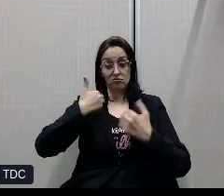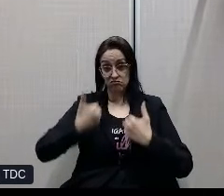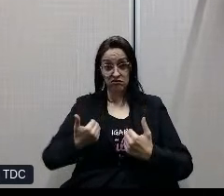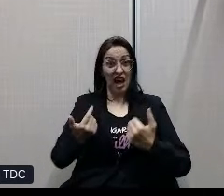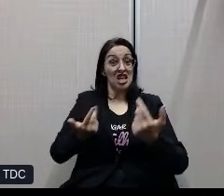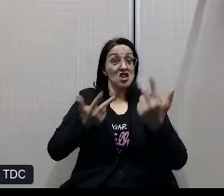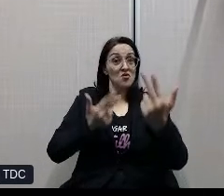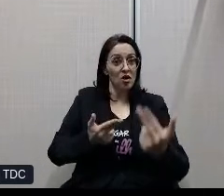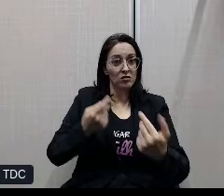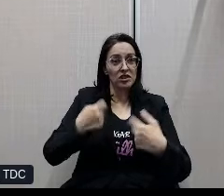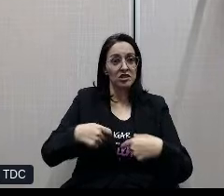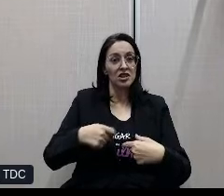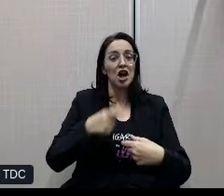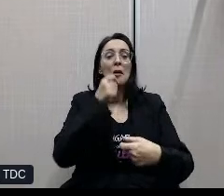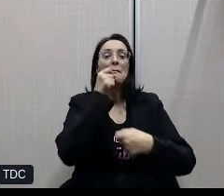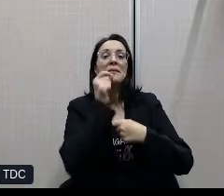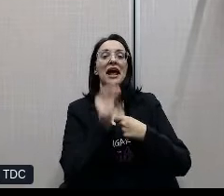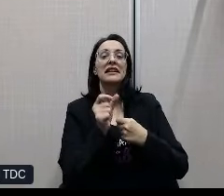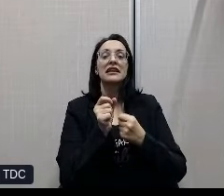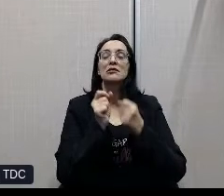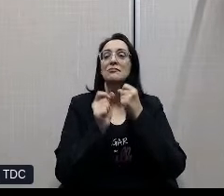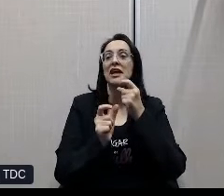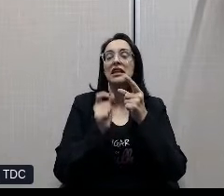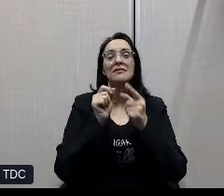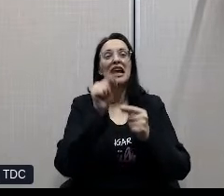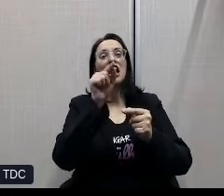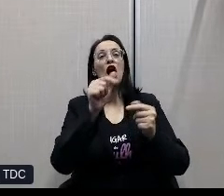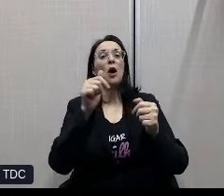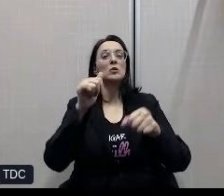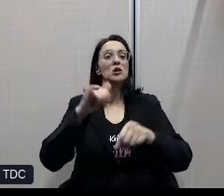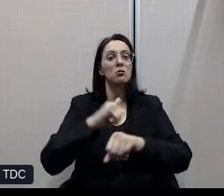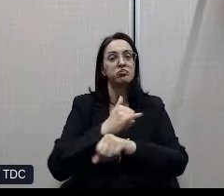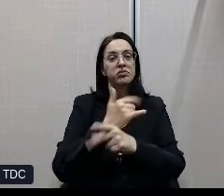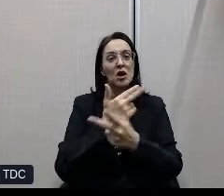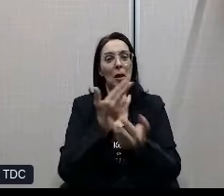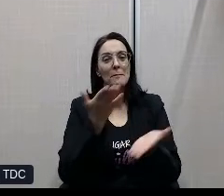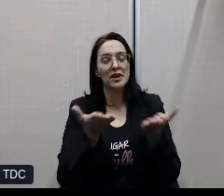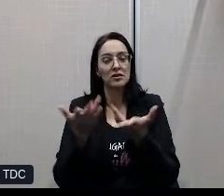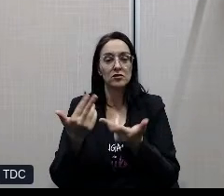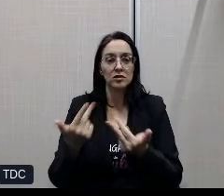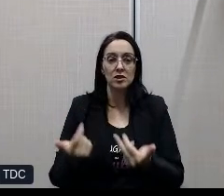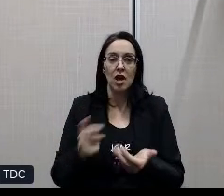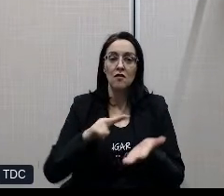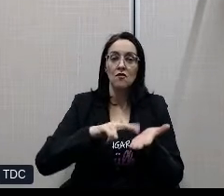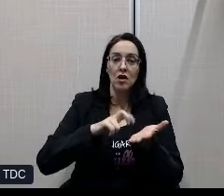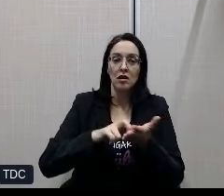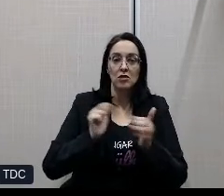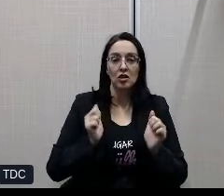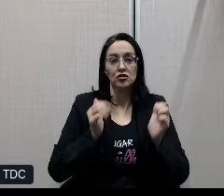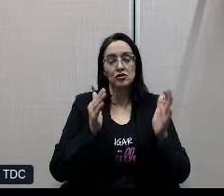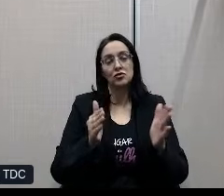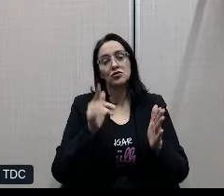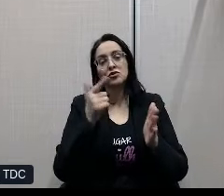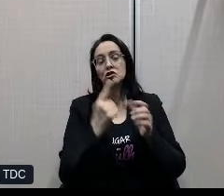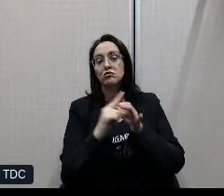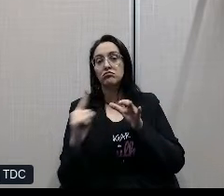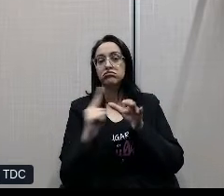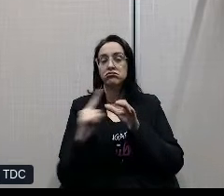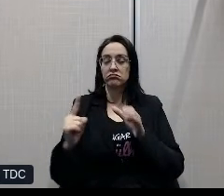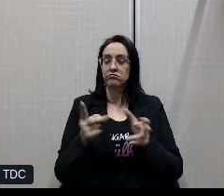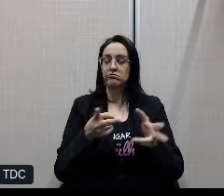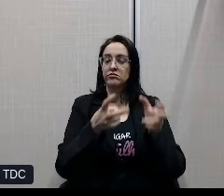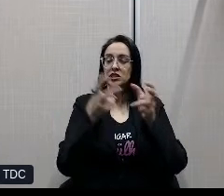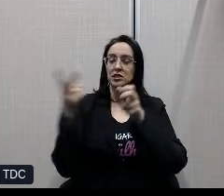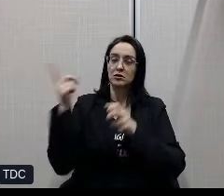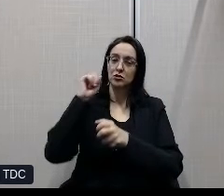não faça piadas sobre o peso. Falando sobre vocabulários e atitudes excludentes, a gente repara que muitas vezes no dia a